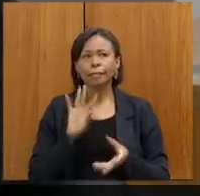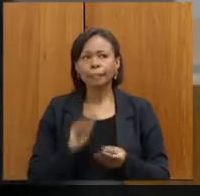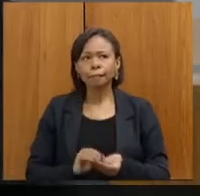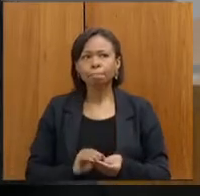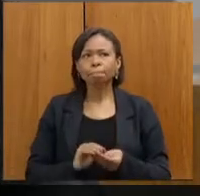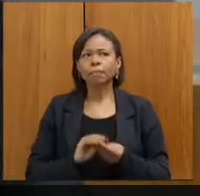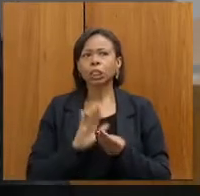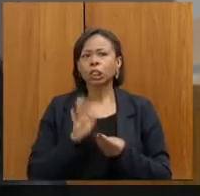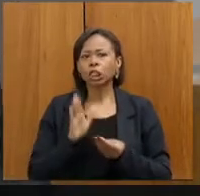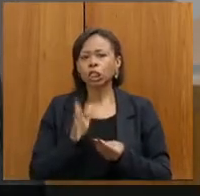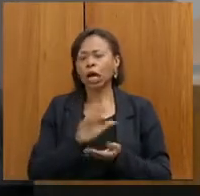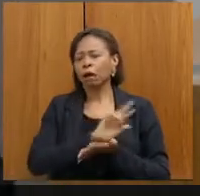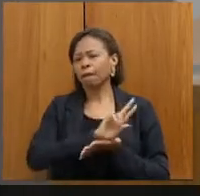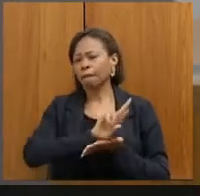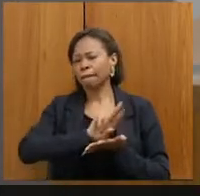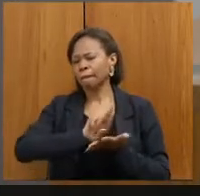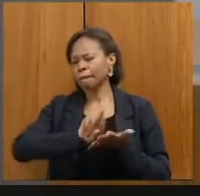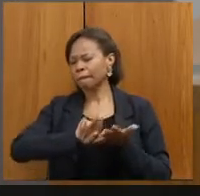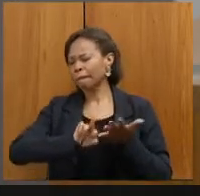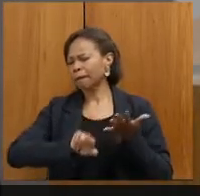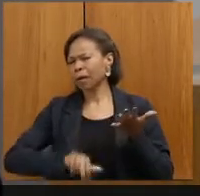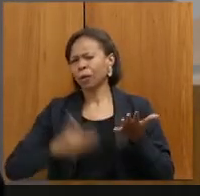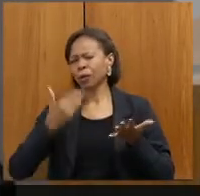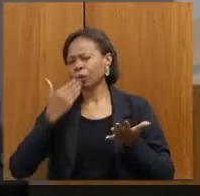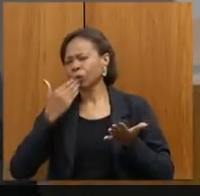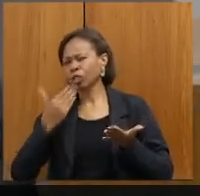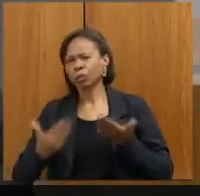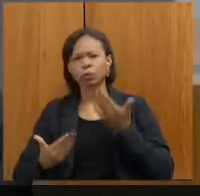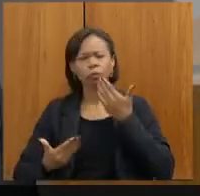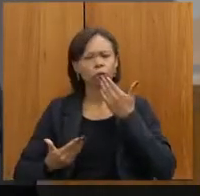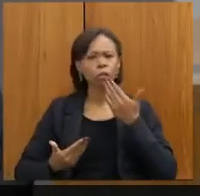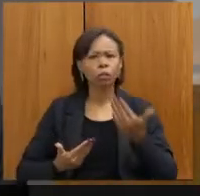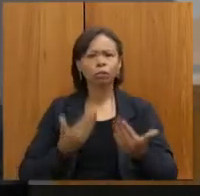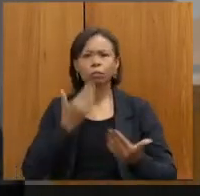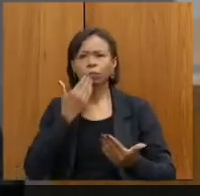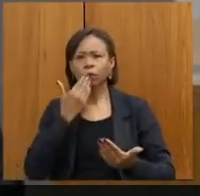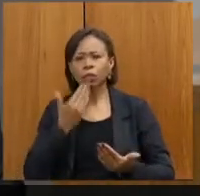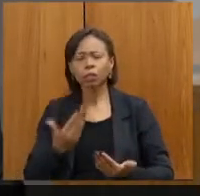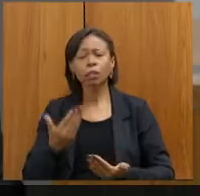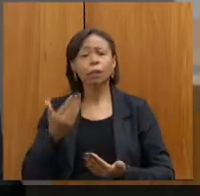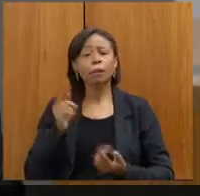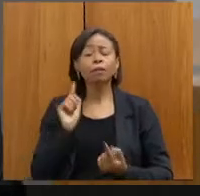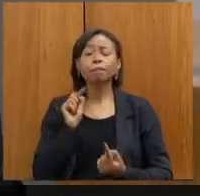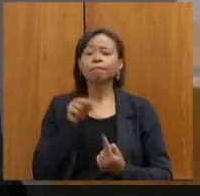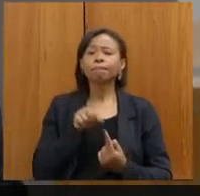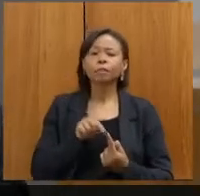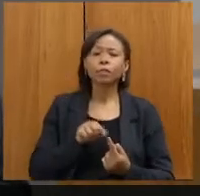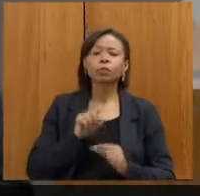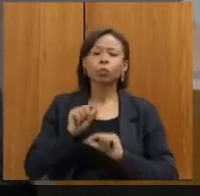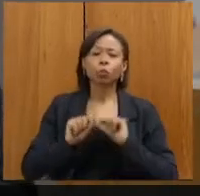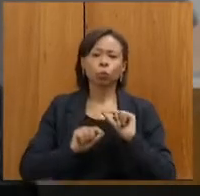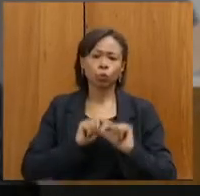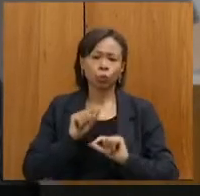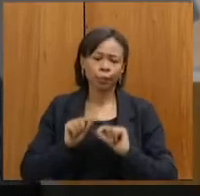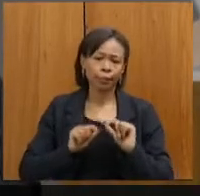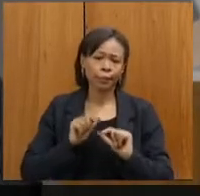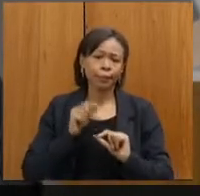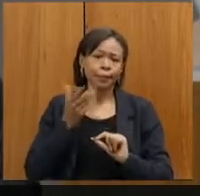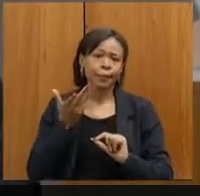fizemos vários trabalhos aqui se o secretário para poder levantar nessa questão da